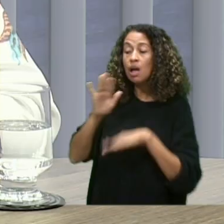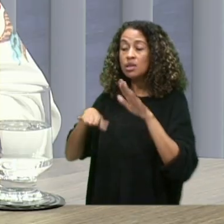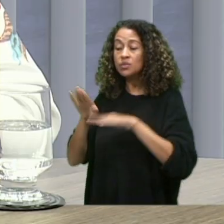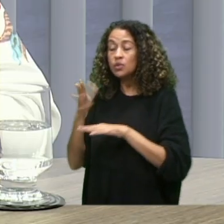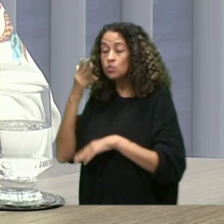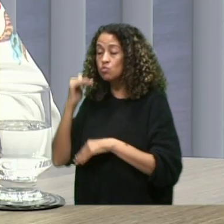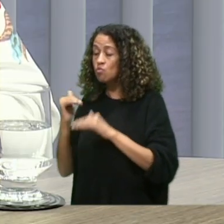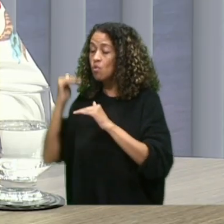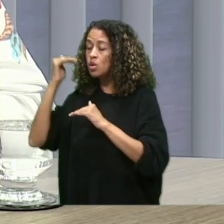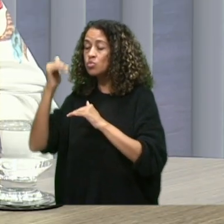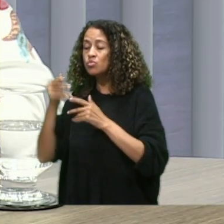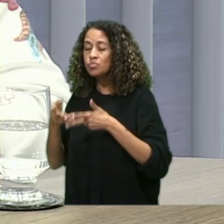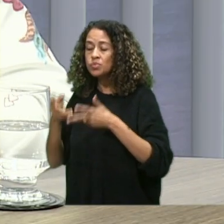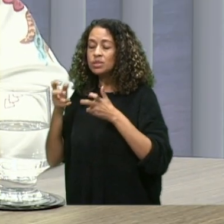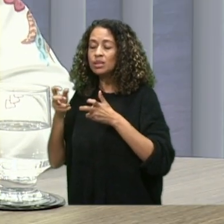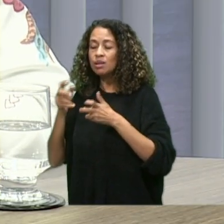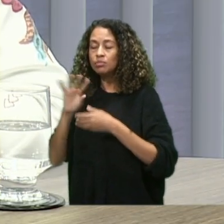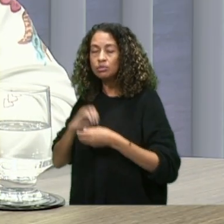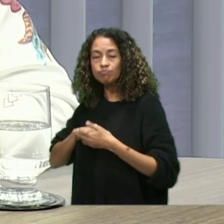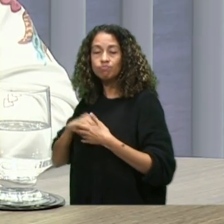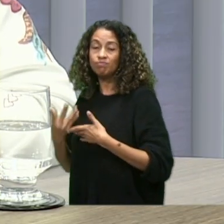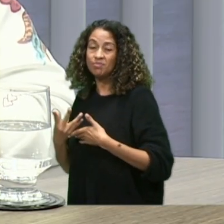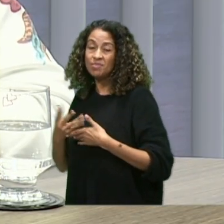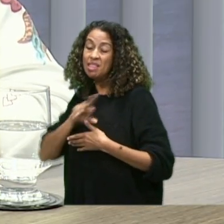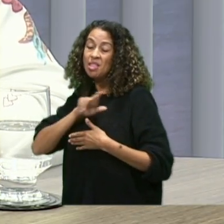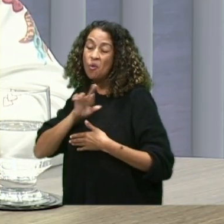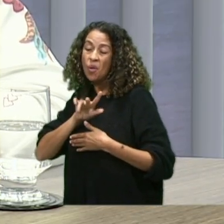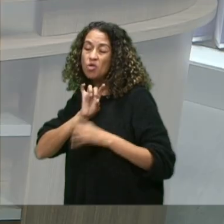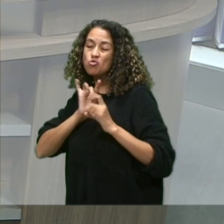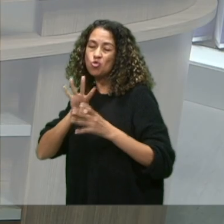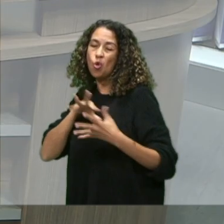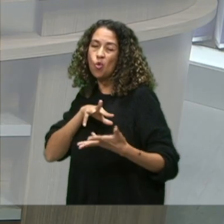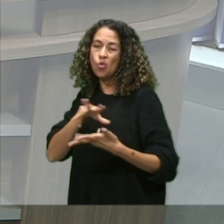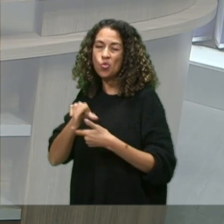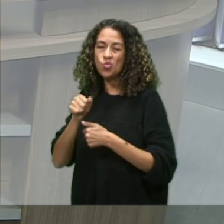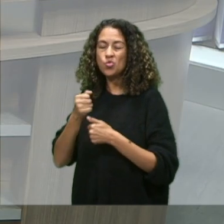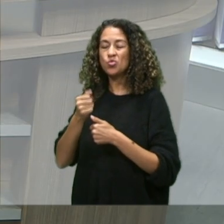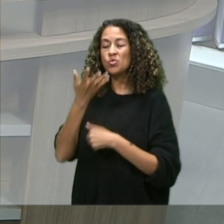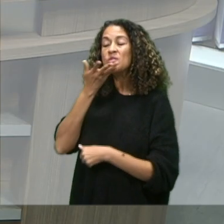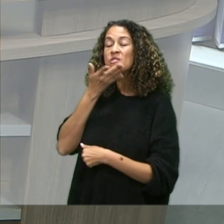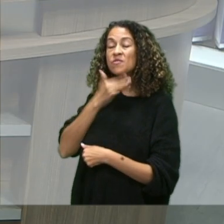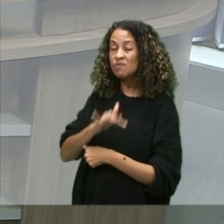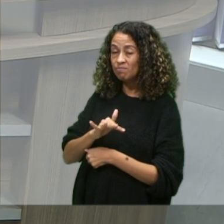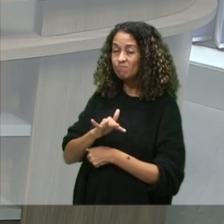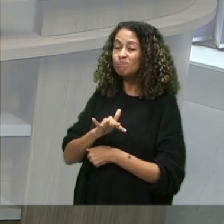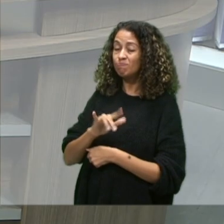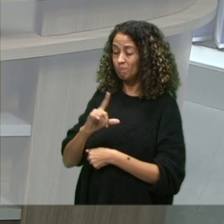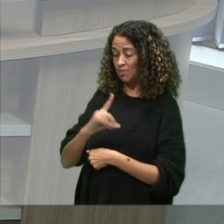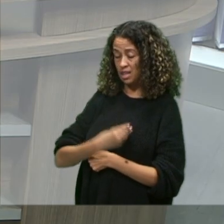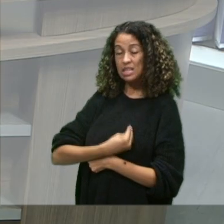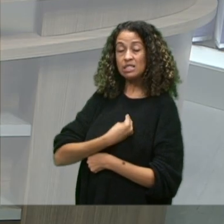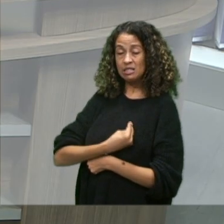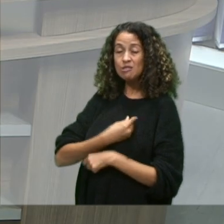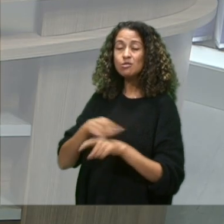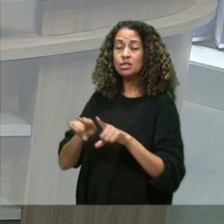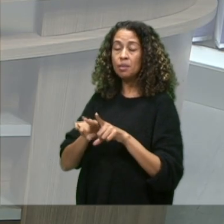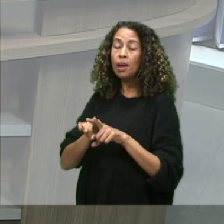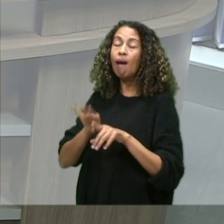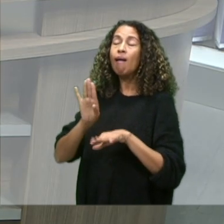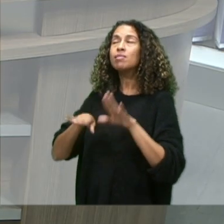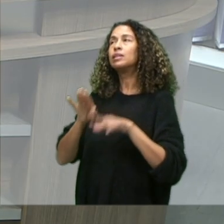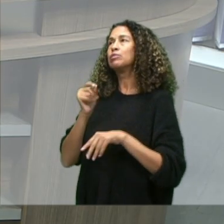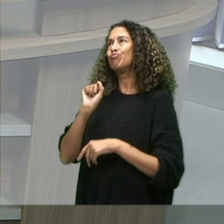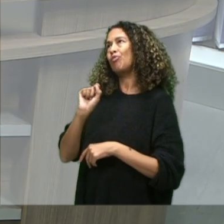adulto. E isso não é só no mundo infantil, né? A gente percebe também essas diferenças, esse preconceito, às vezes